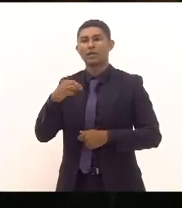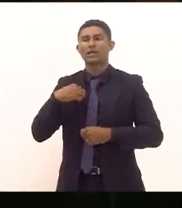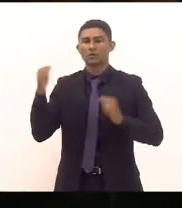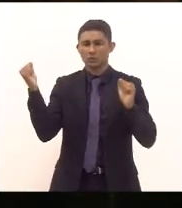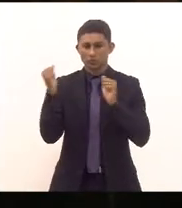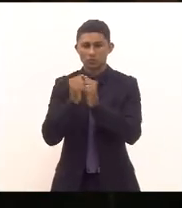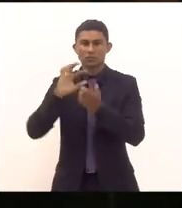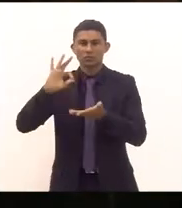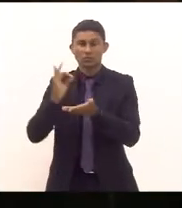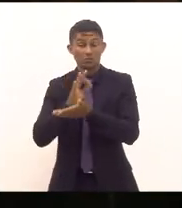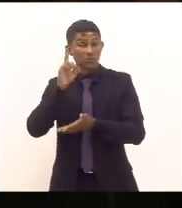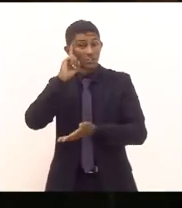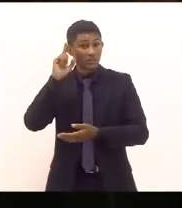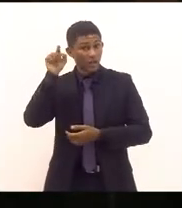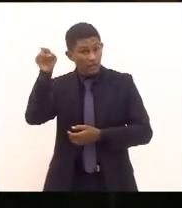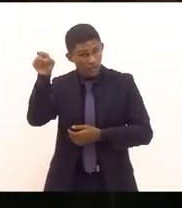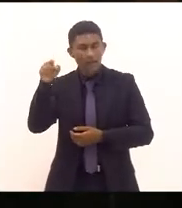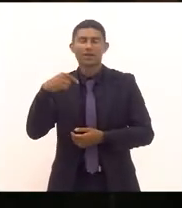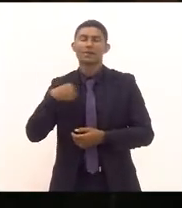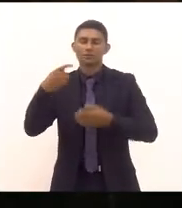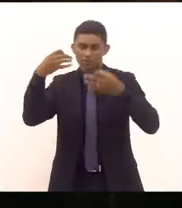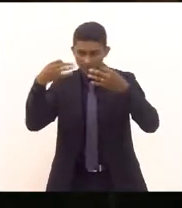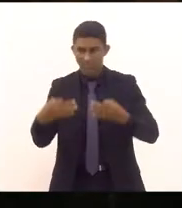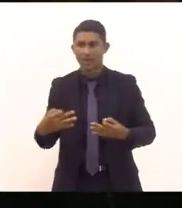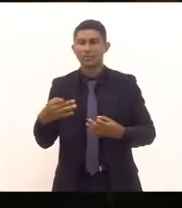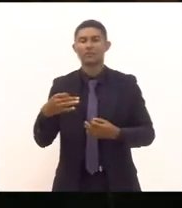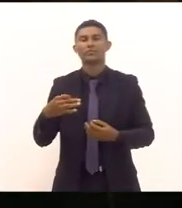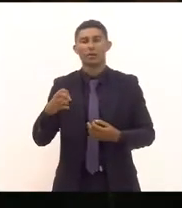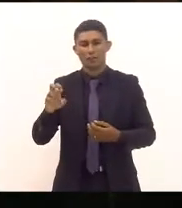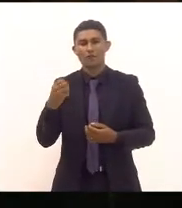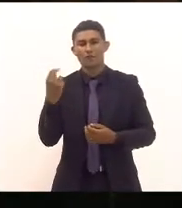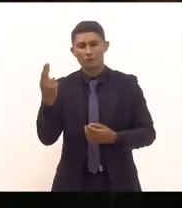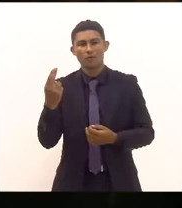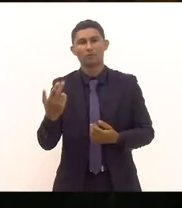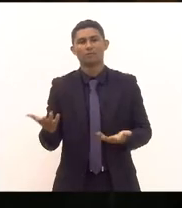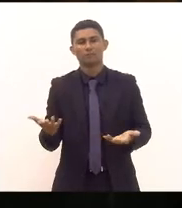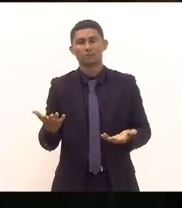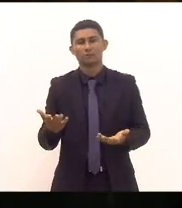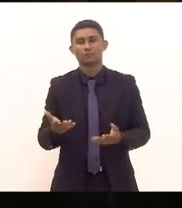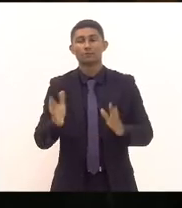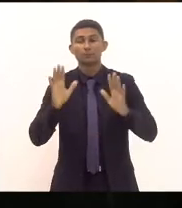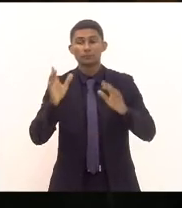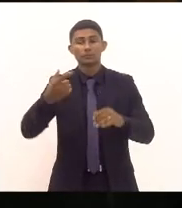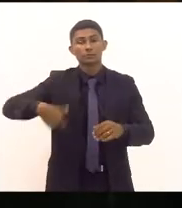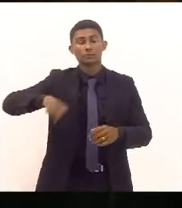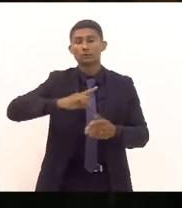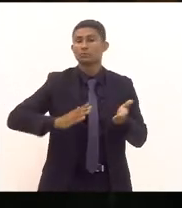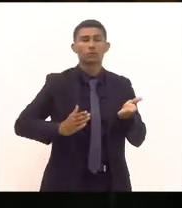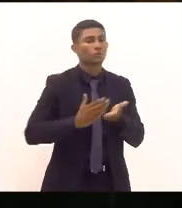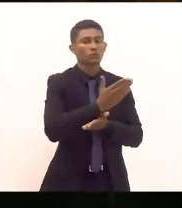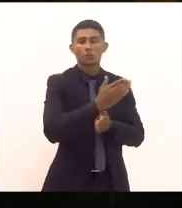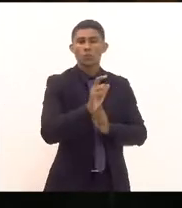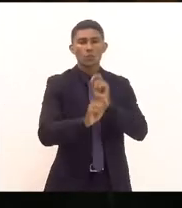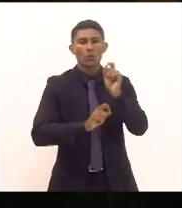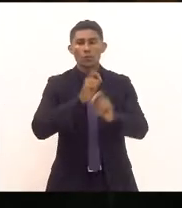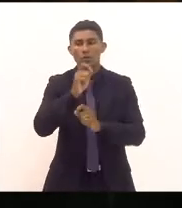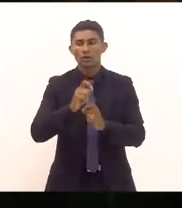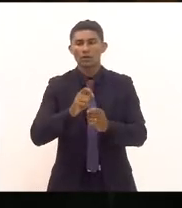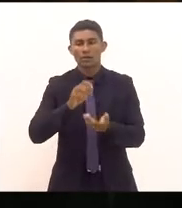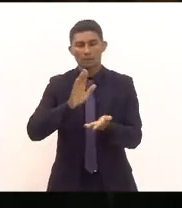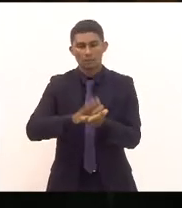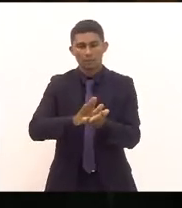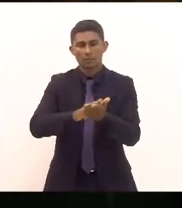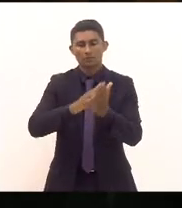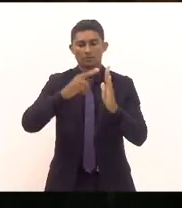autor voltar lá no dia da homenagem também que eu não vou perder essa de jeito nenhum mas a gente aprovou uma Moção né E que eu